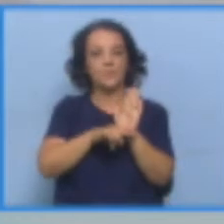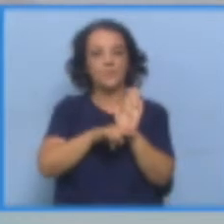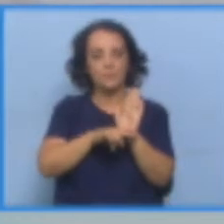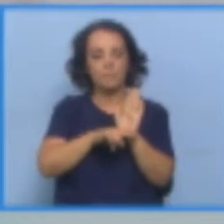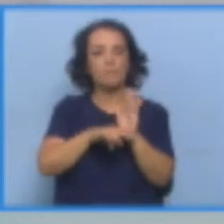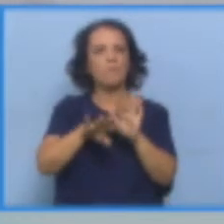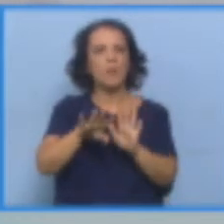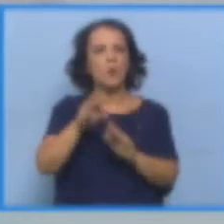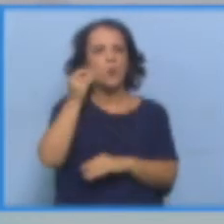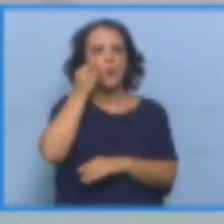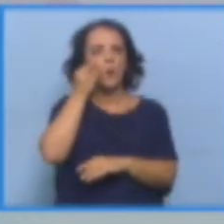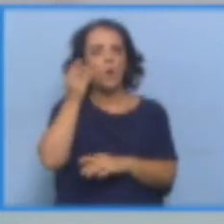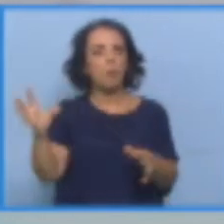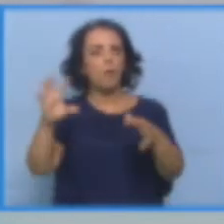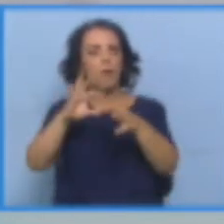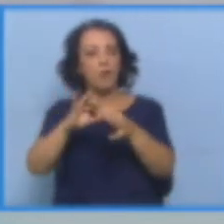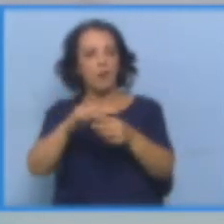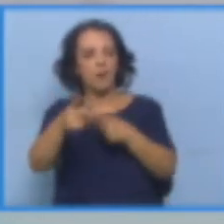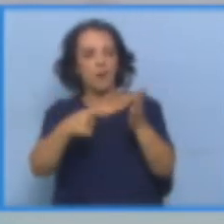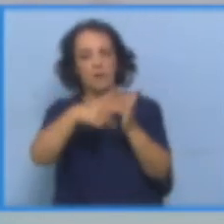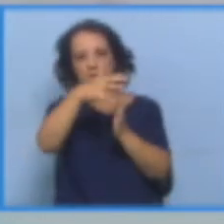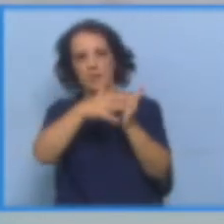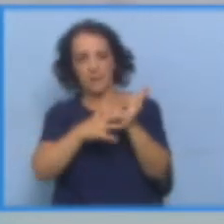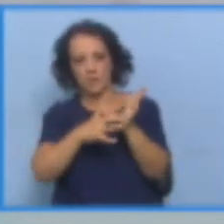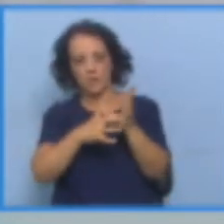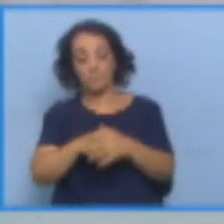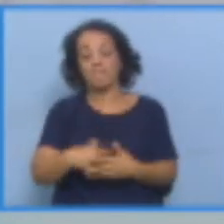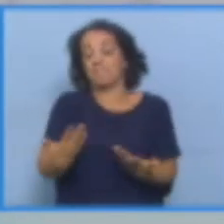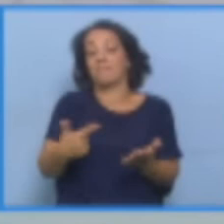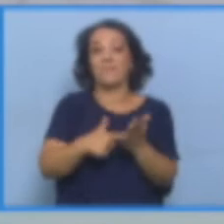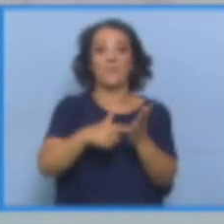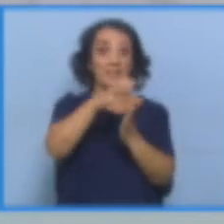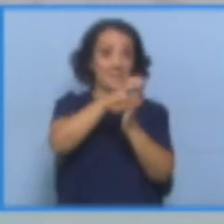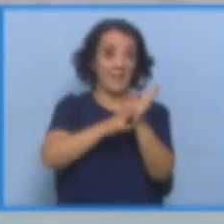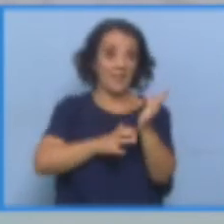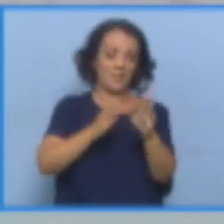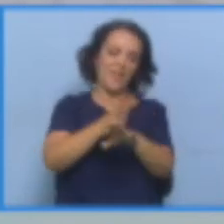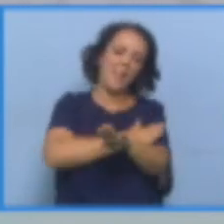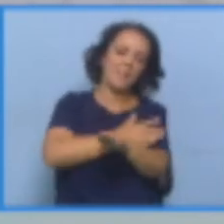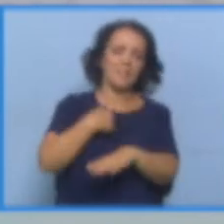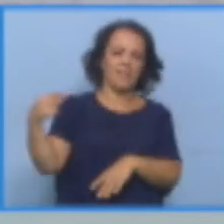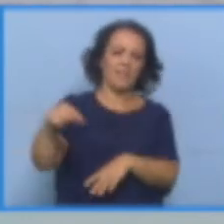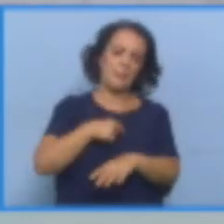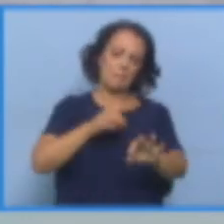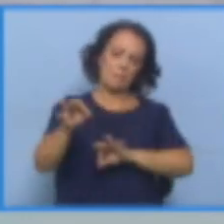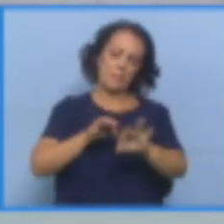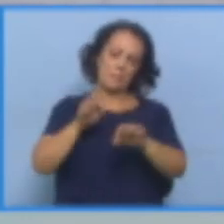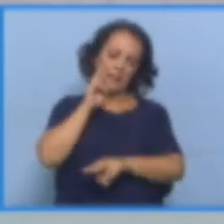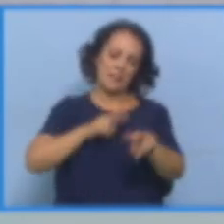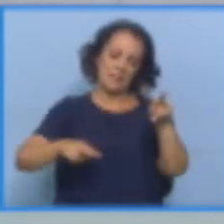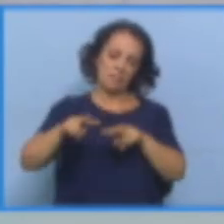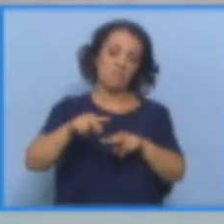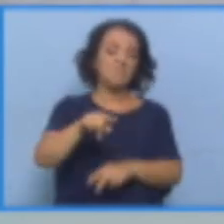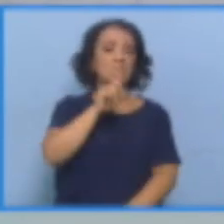que enquadras também a análise deste? Um texto que, à medida que o preparava, penso que poderia ser